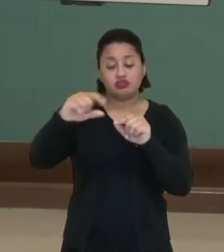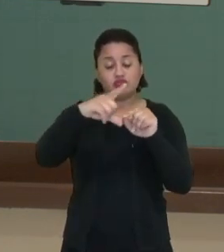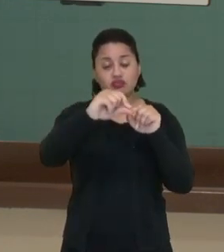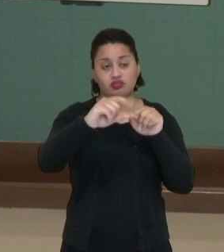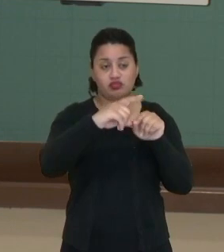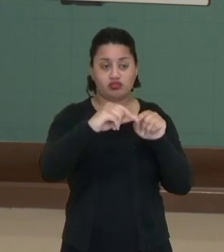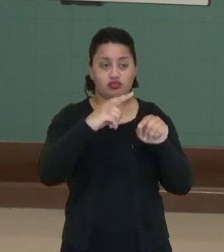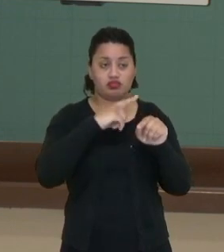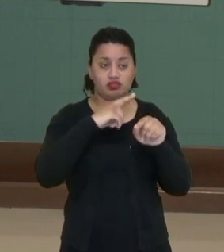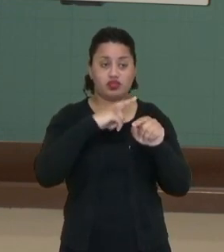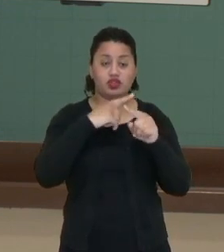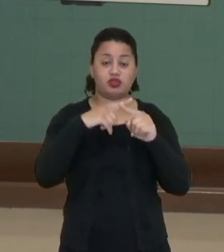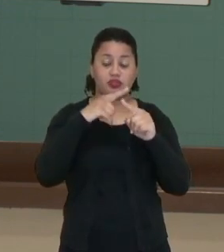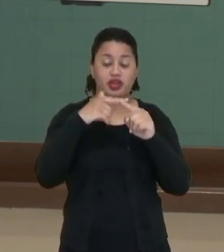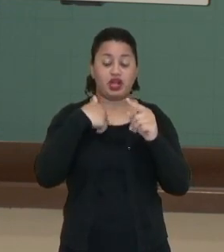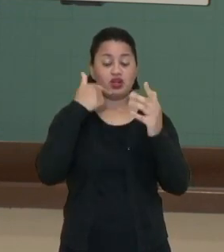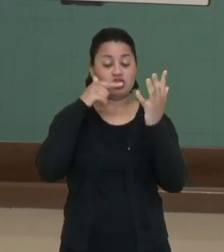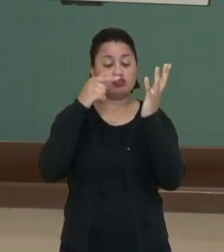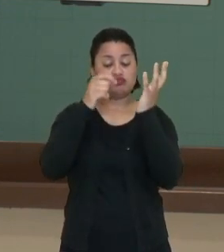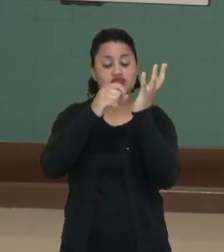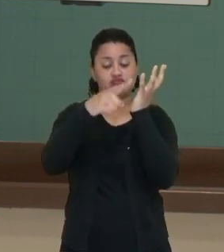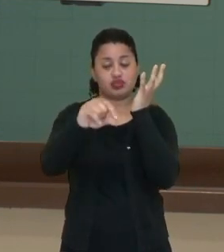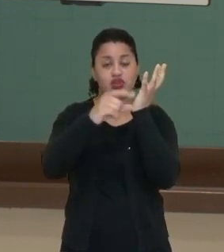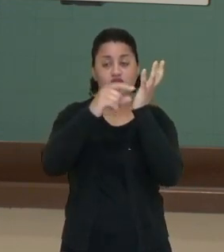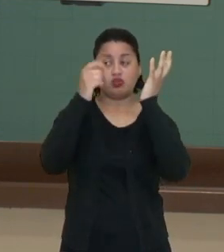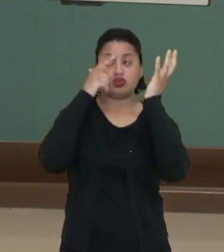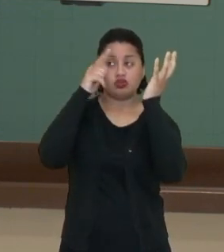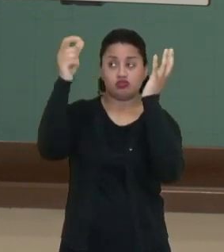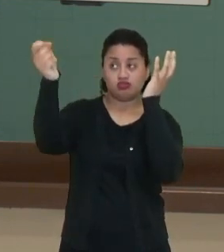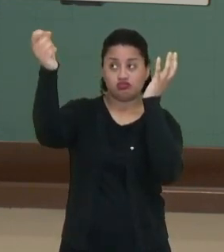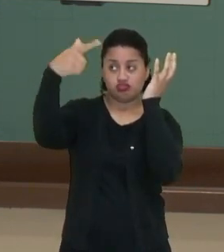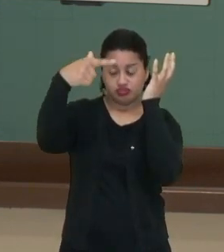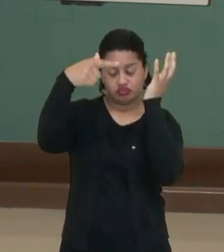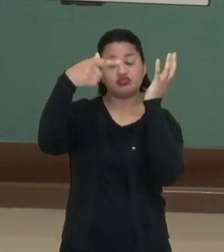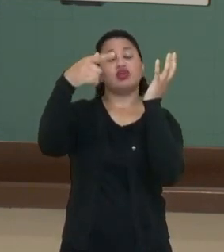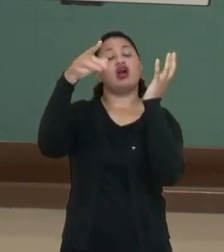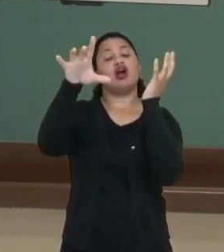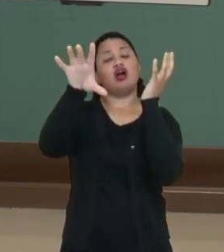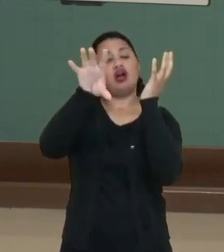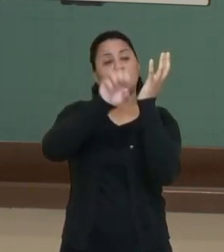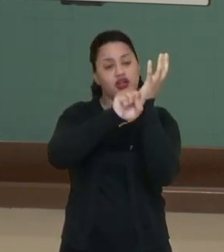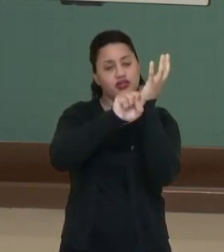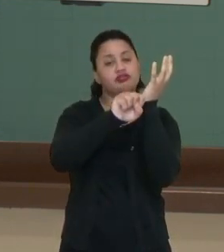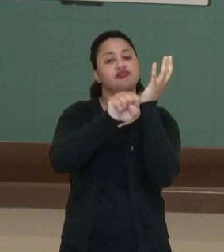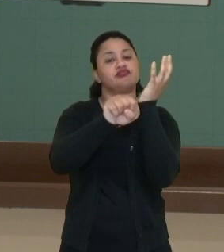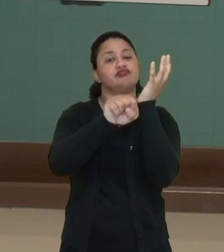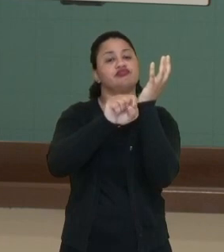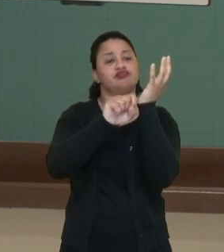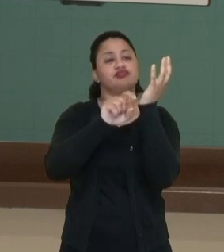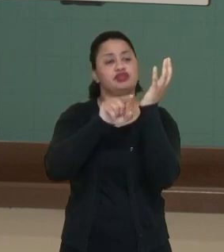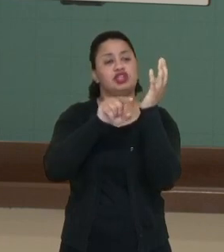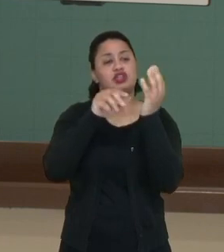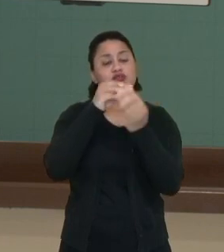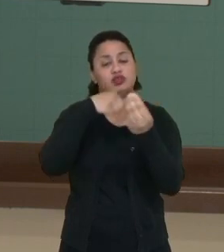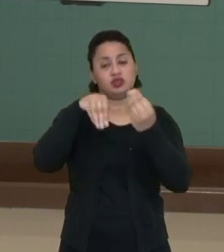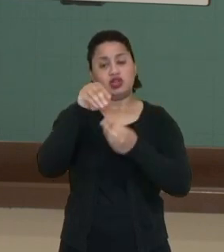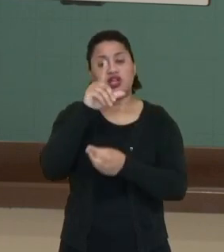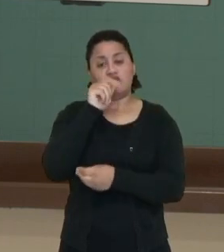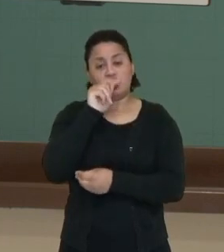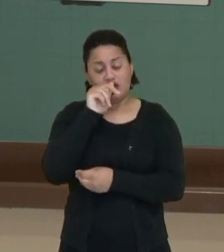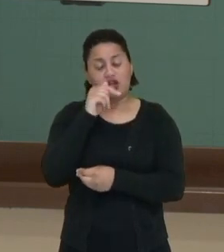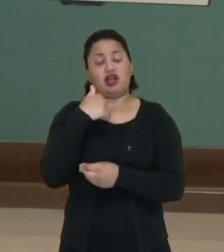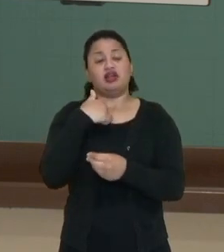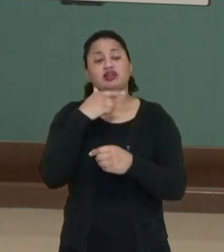a energia luminosa, ou seja, a luz solar, que vai participar junto com a água, que é